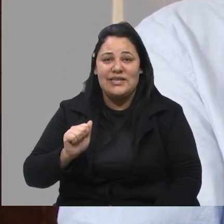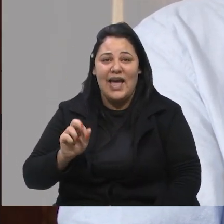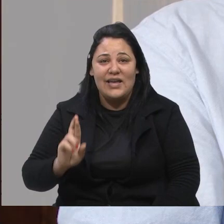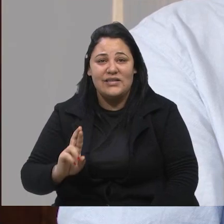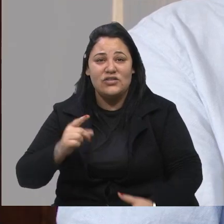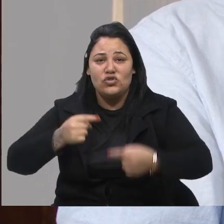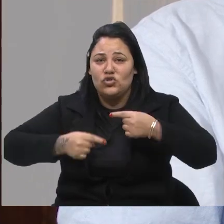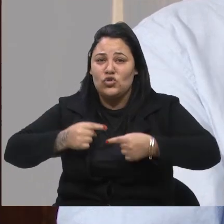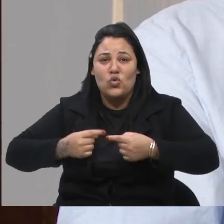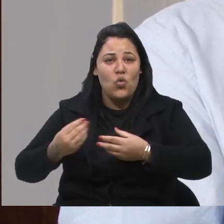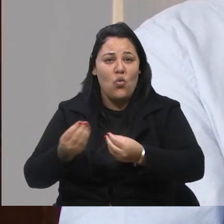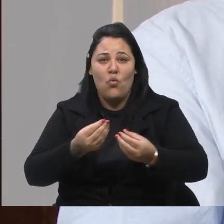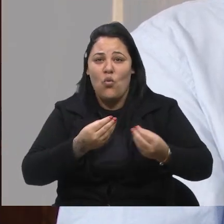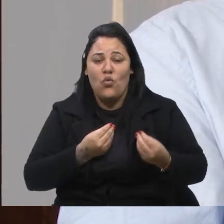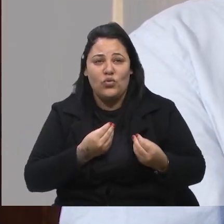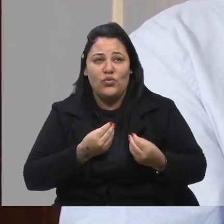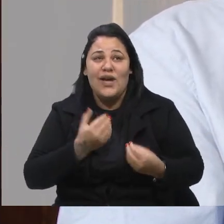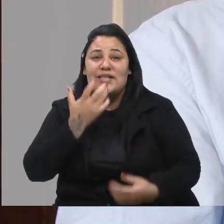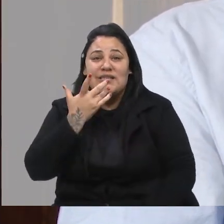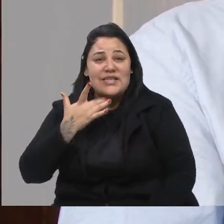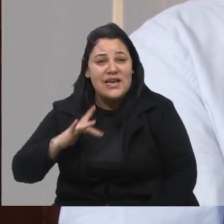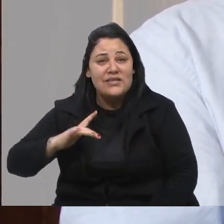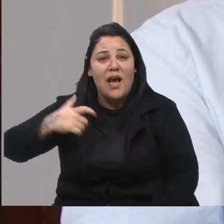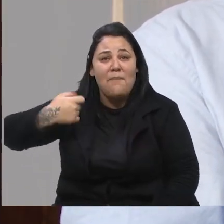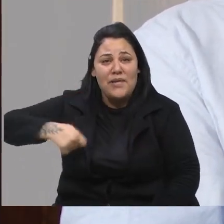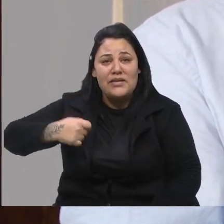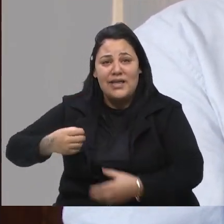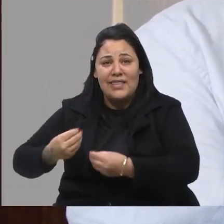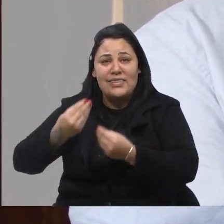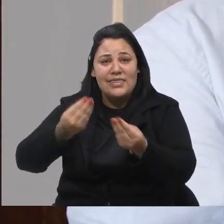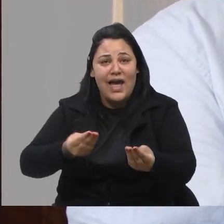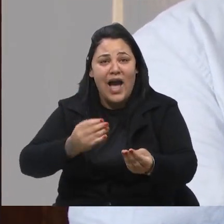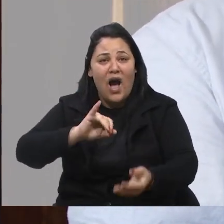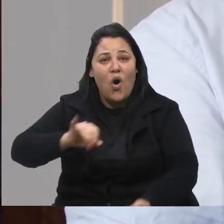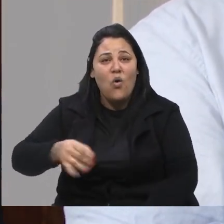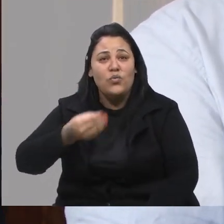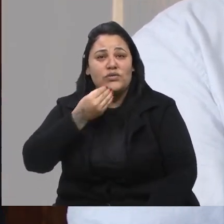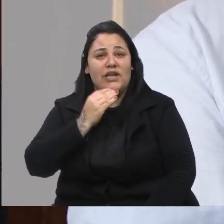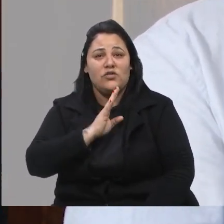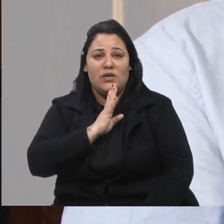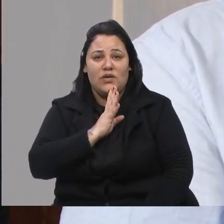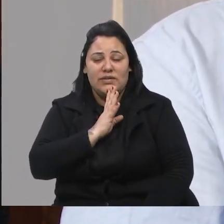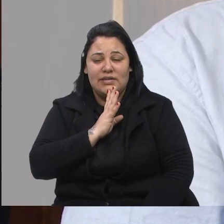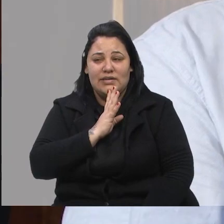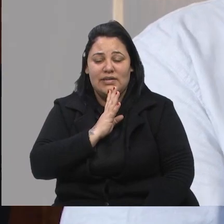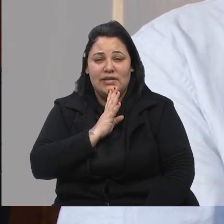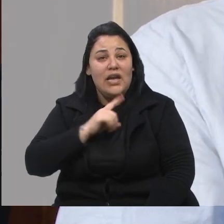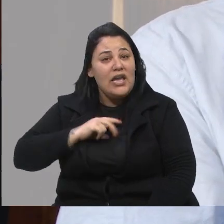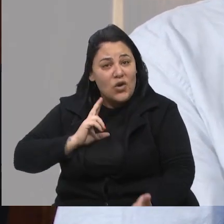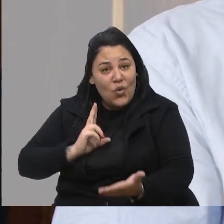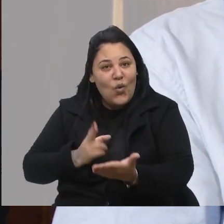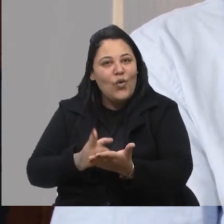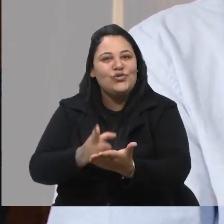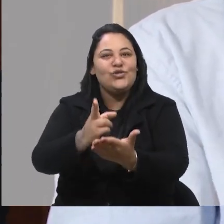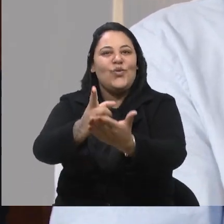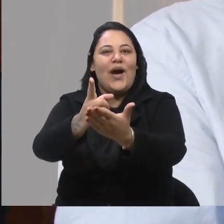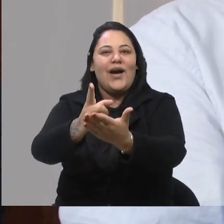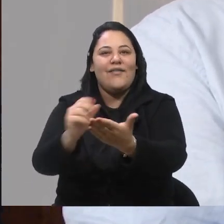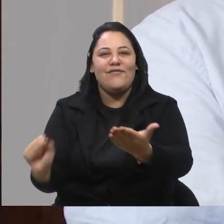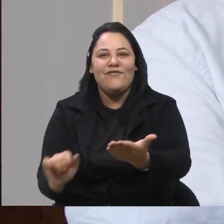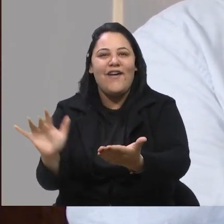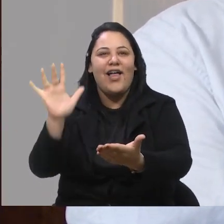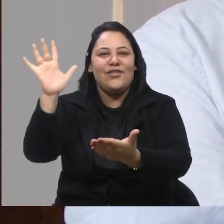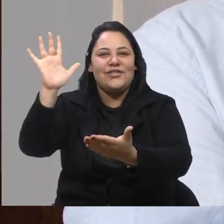debate muito, que essas crianças precisamos dar oportunidades a elas para as conhecerem e darem um segmento, esse nosso segmento, porque